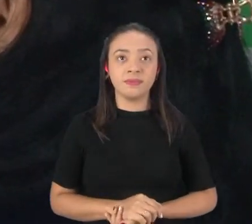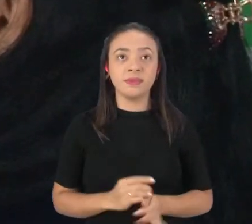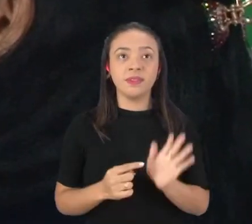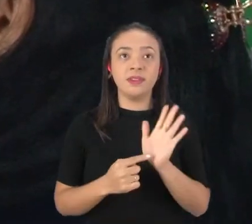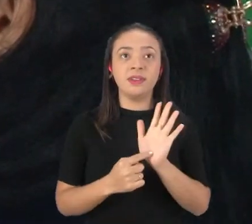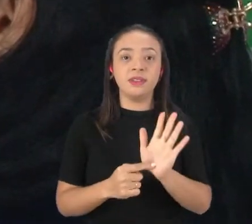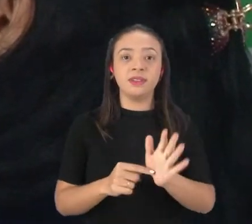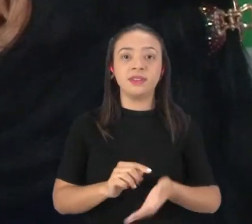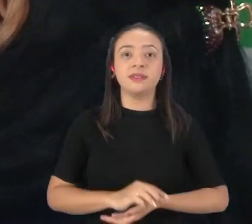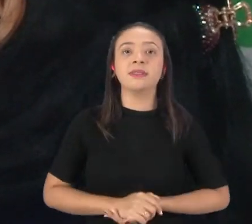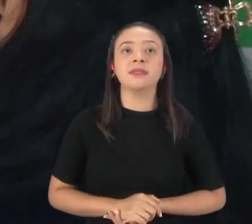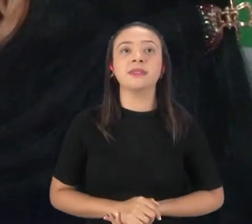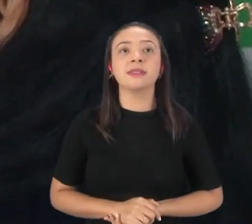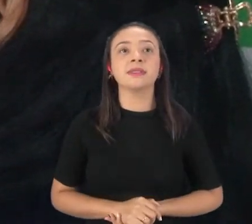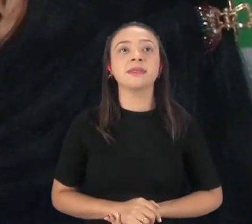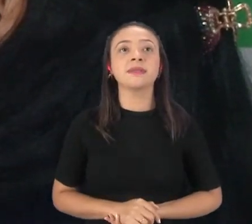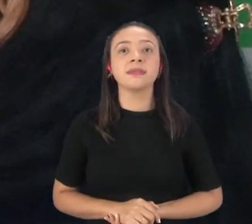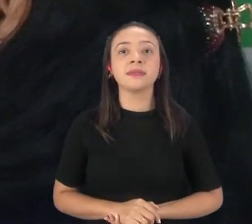né?